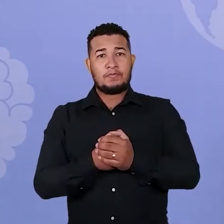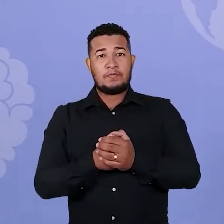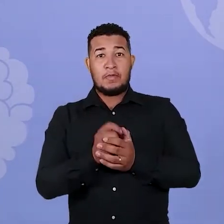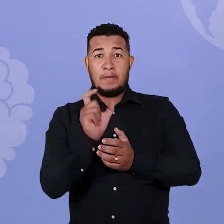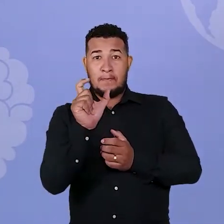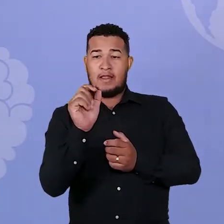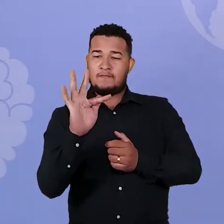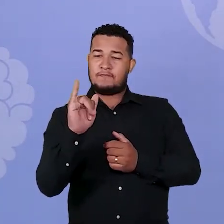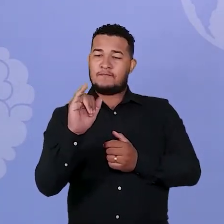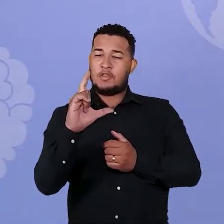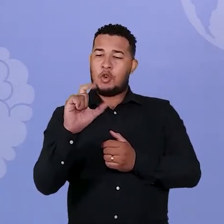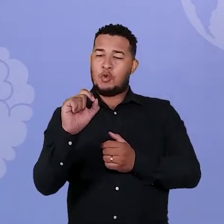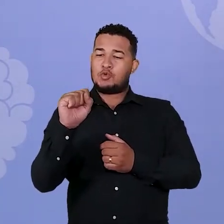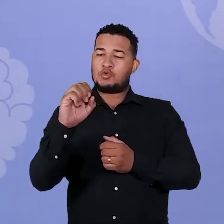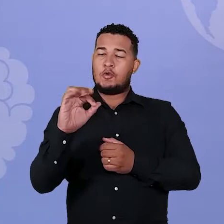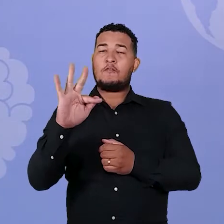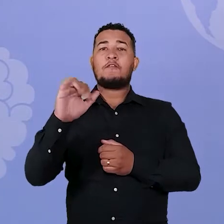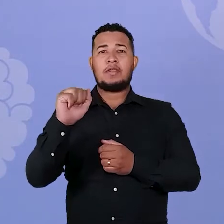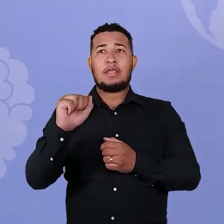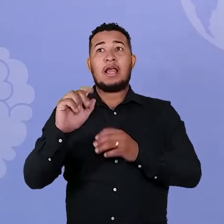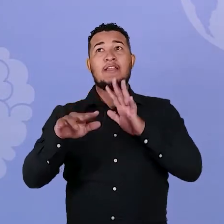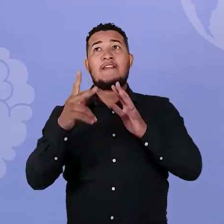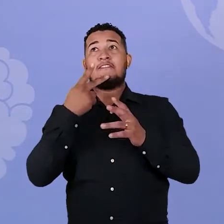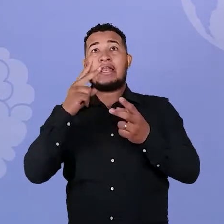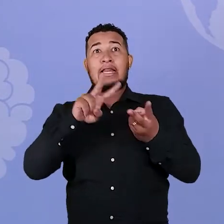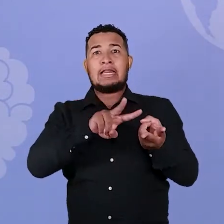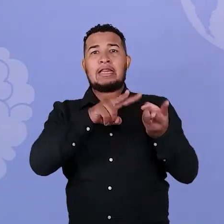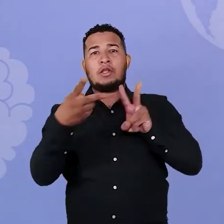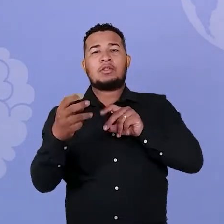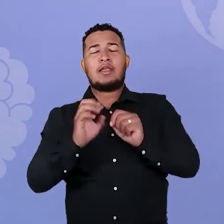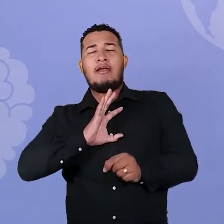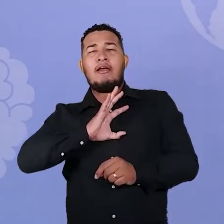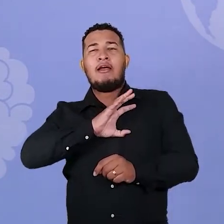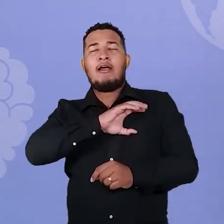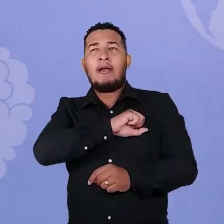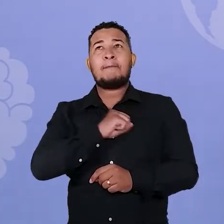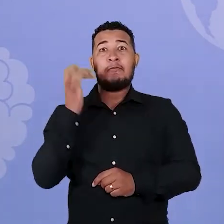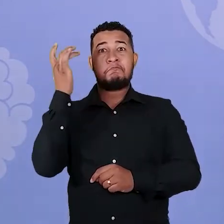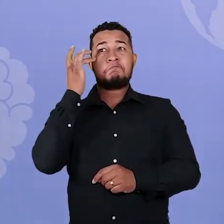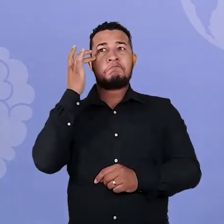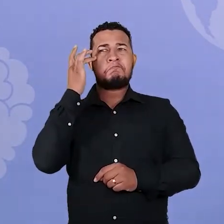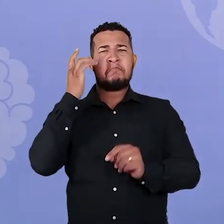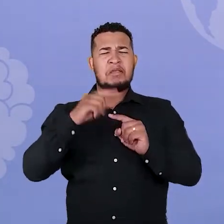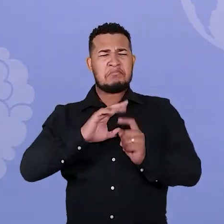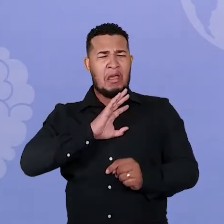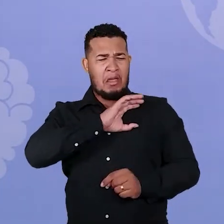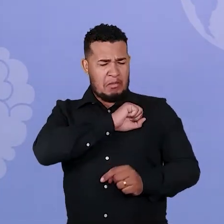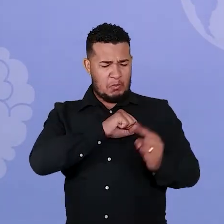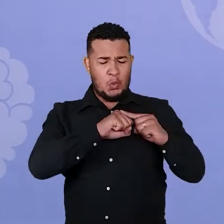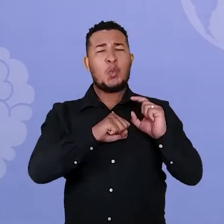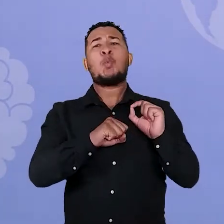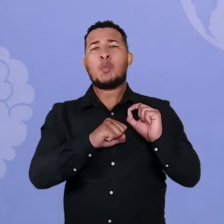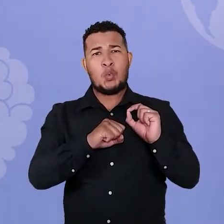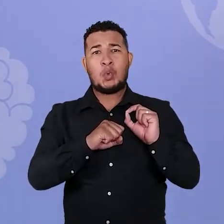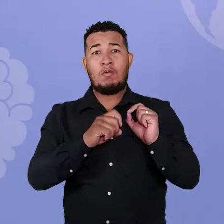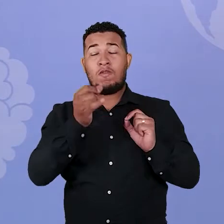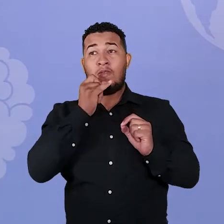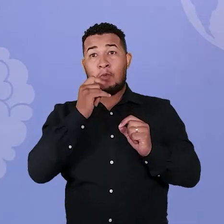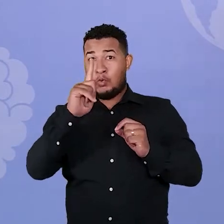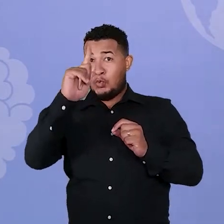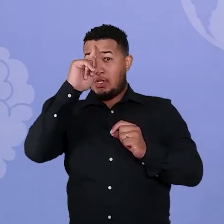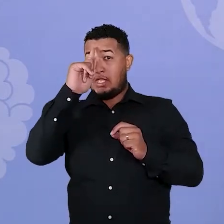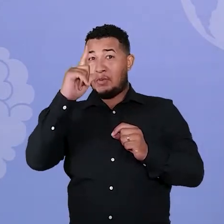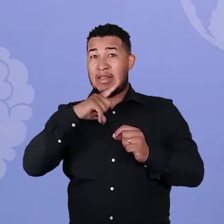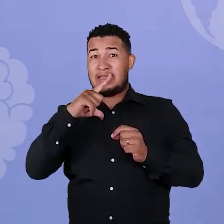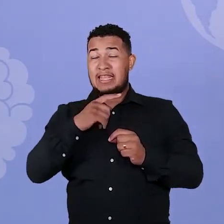palavra filosofia costuma ser traduzida literalmente por amor à sabedoria. Mas que tipo de amor? O